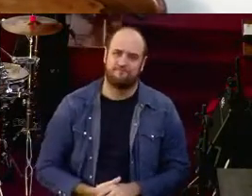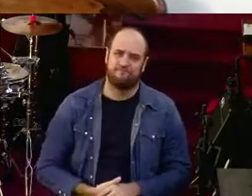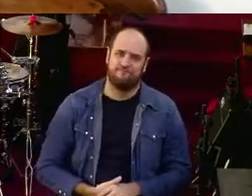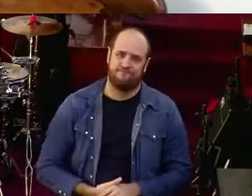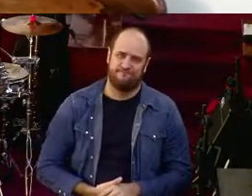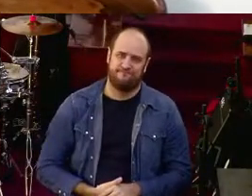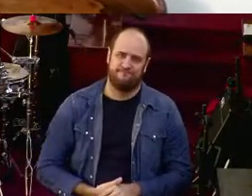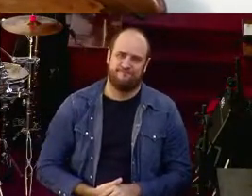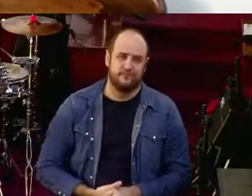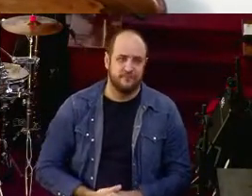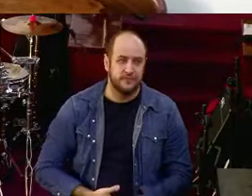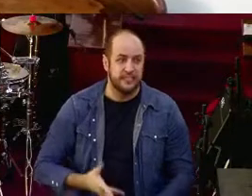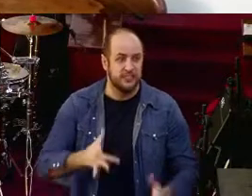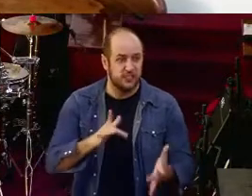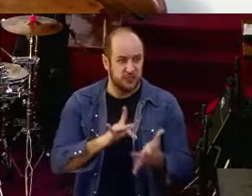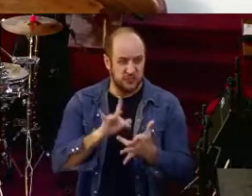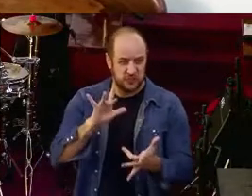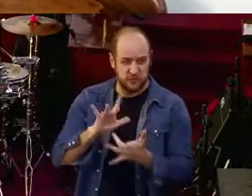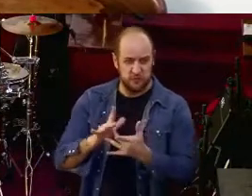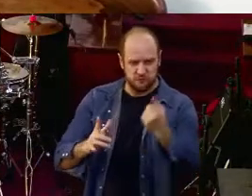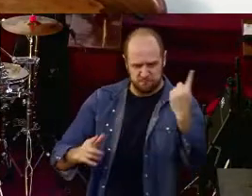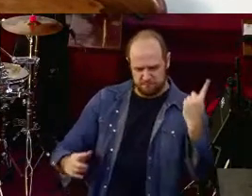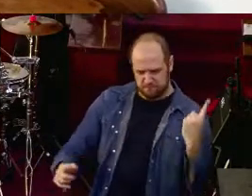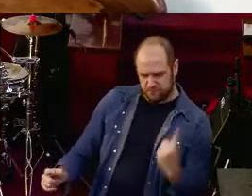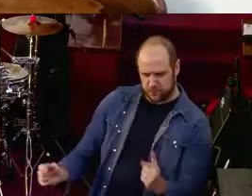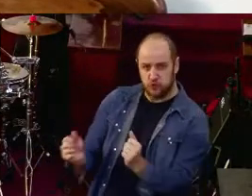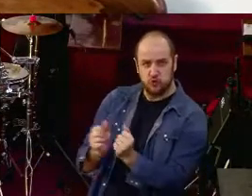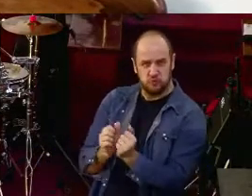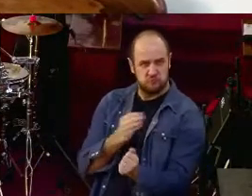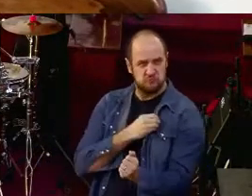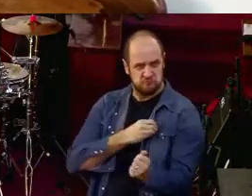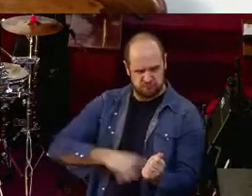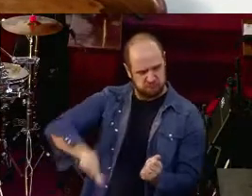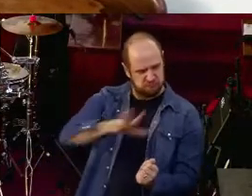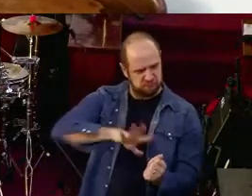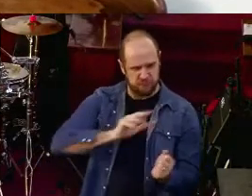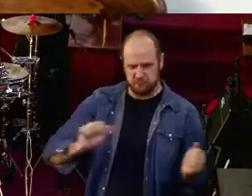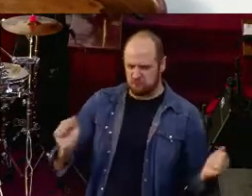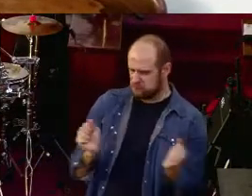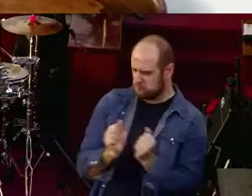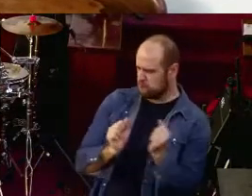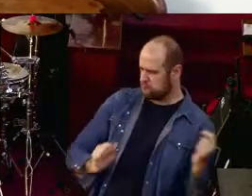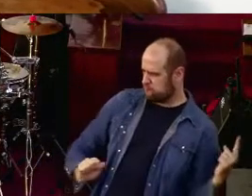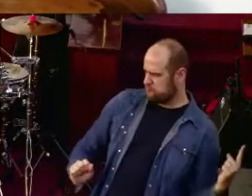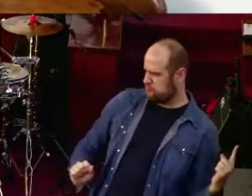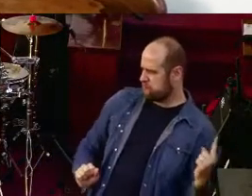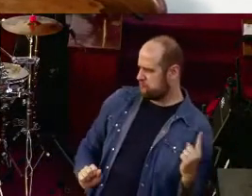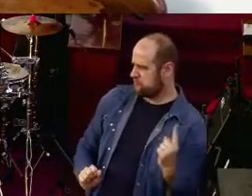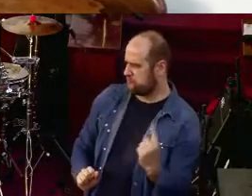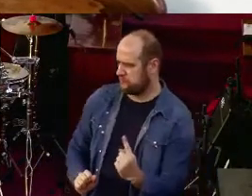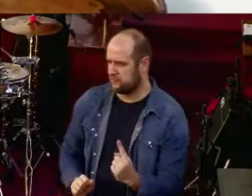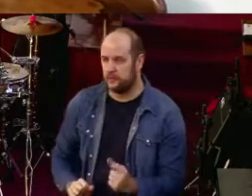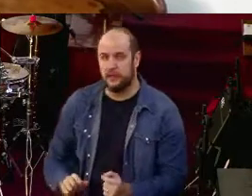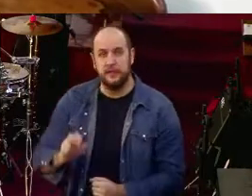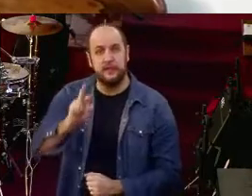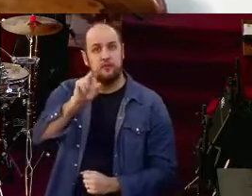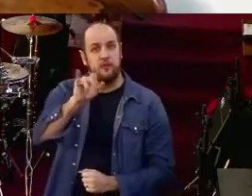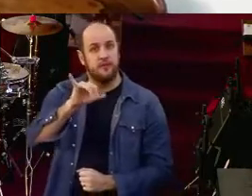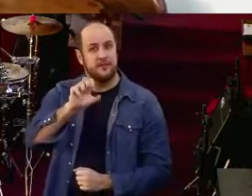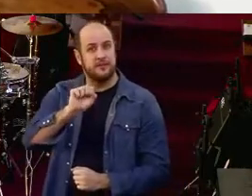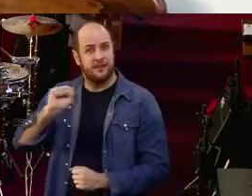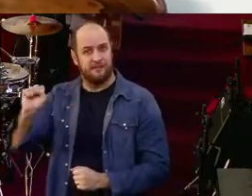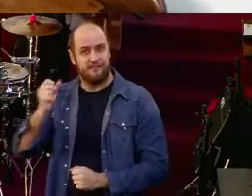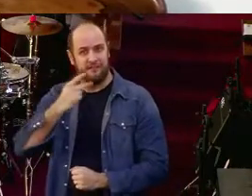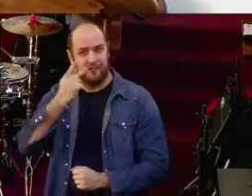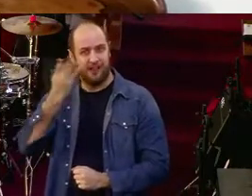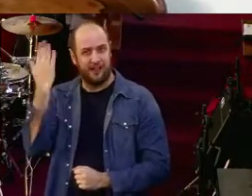se une, ele toma lugar entre os pecadores. Isaías diz isso, foi contado como um transgressor, sem ter